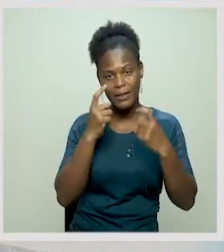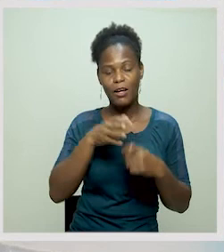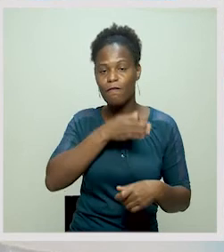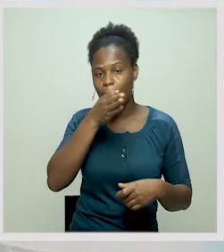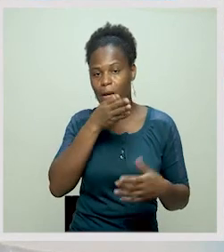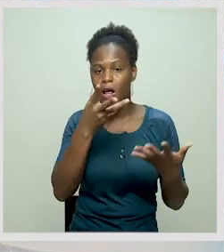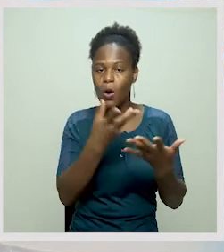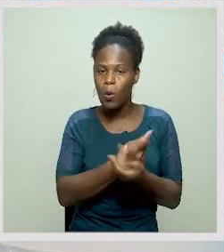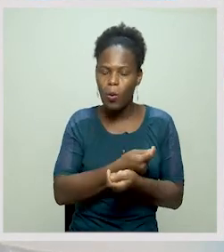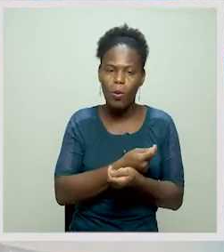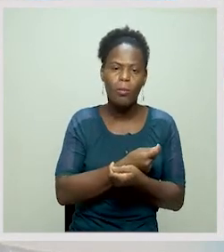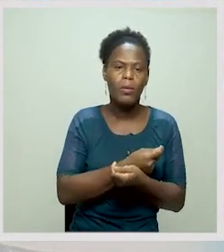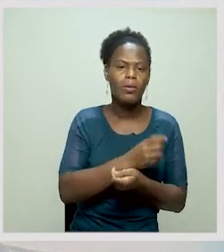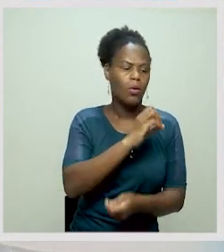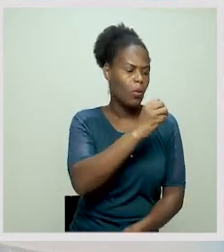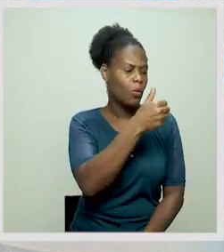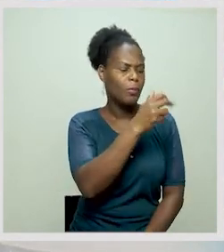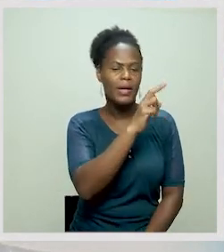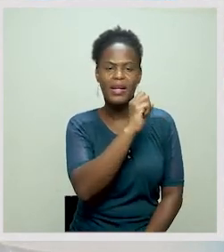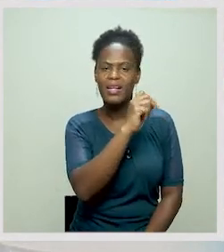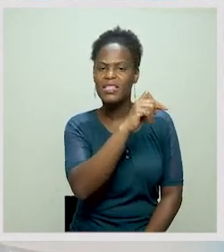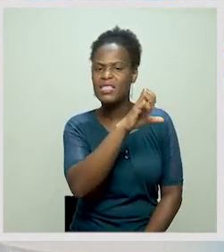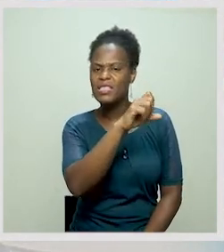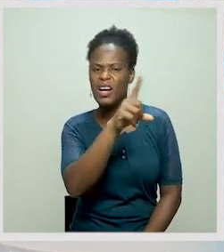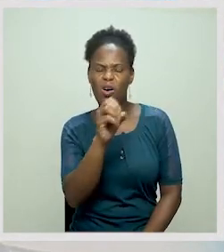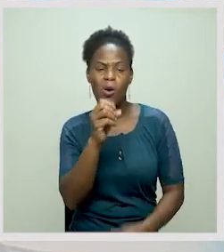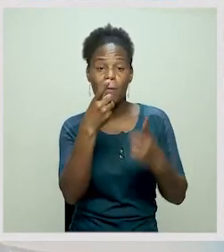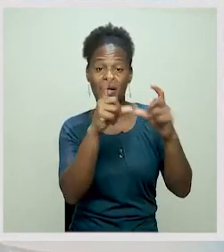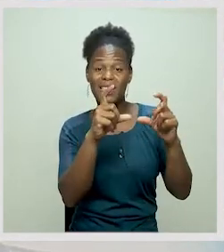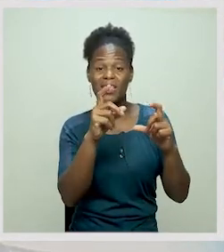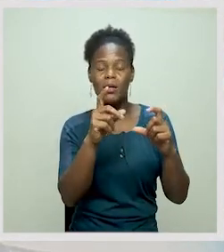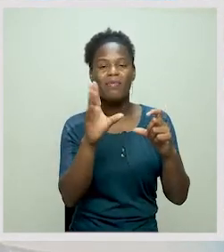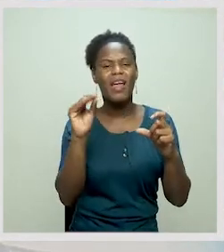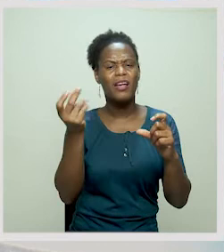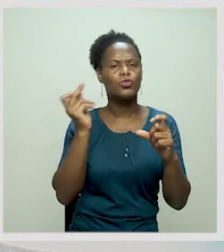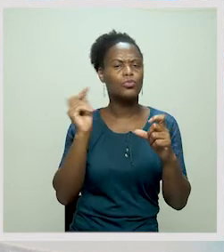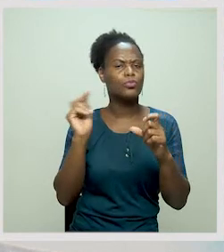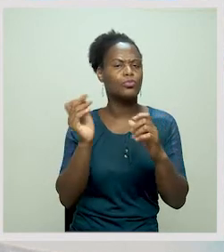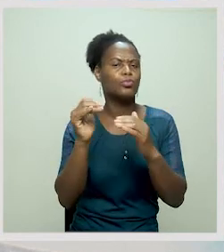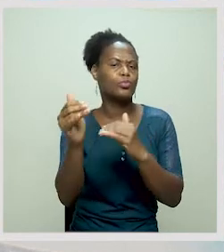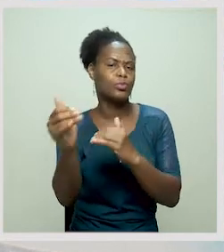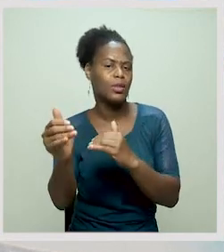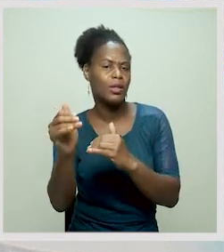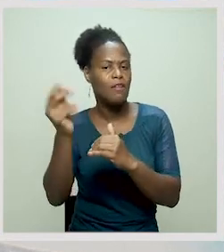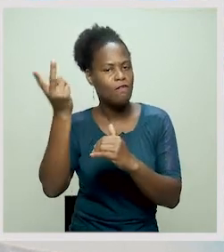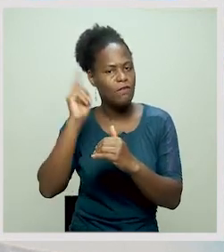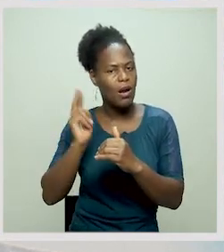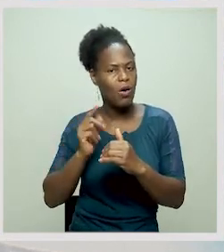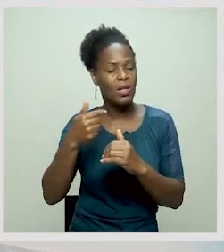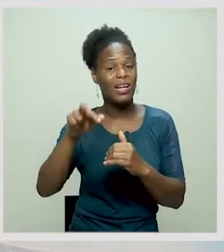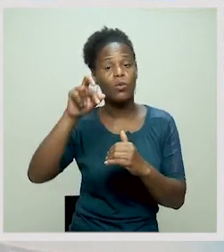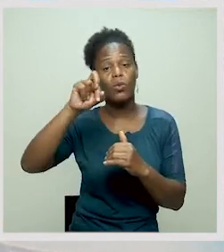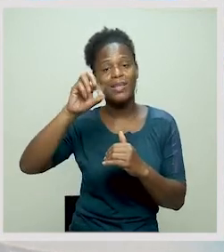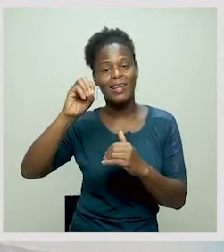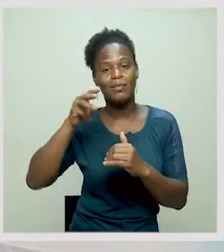adquiriu uma obrigação de uma empresa por 10 anos e por um valor de